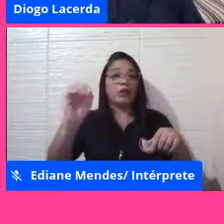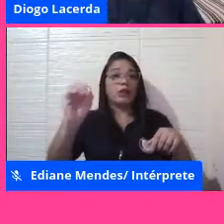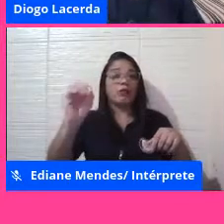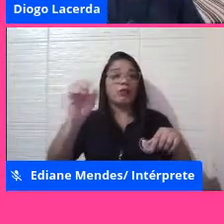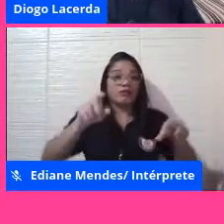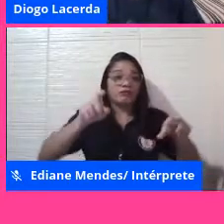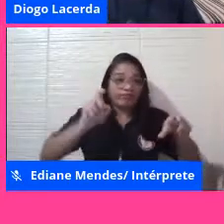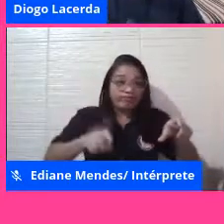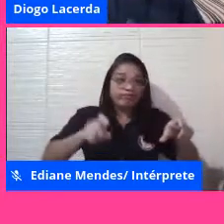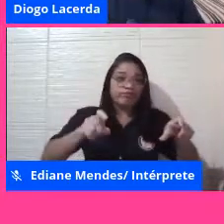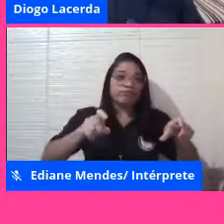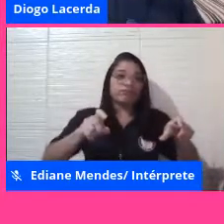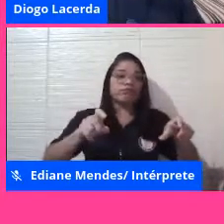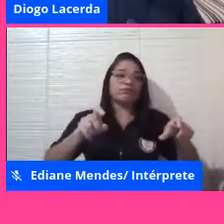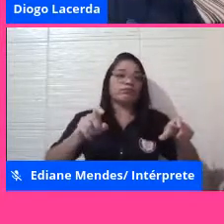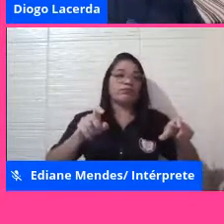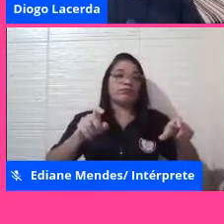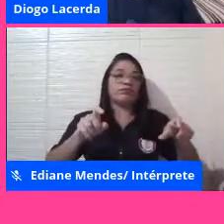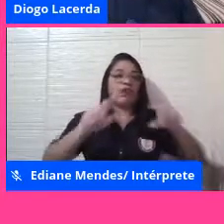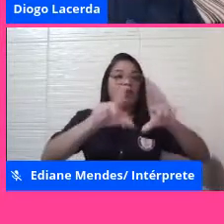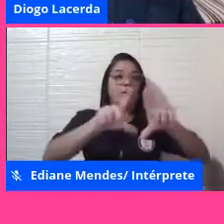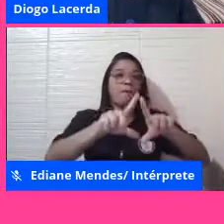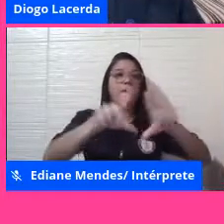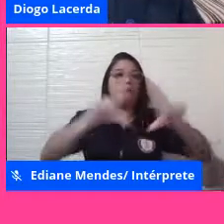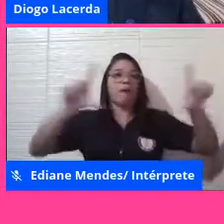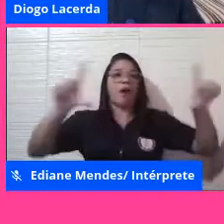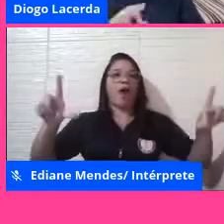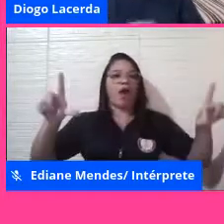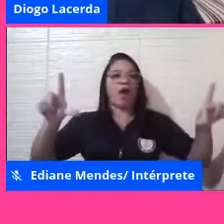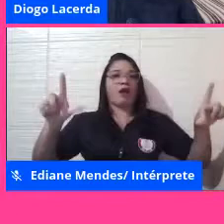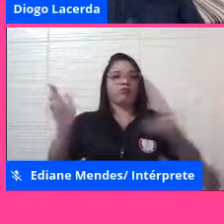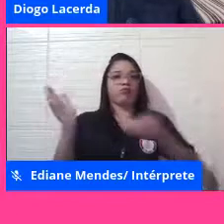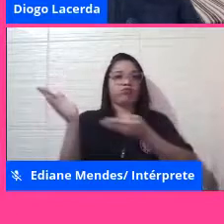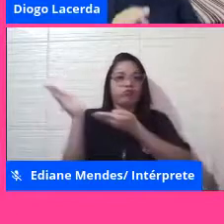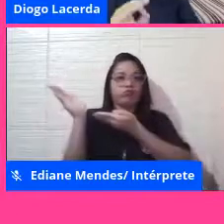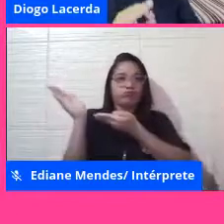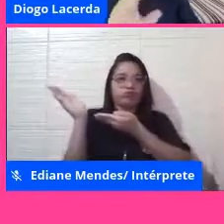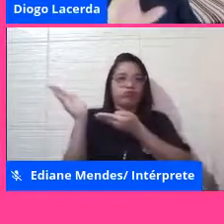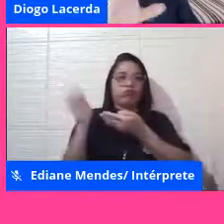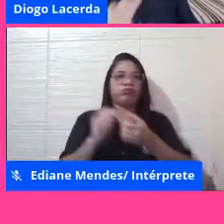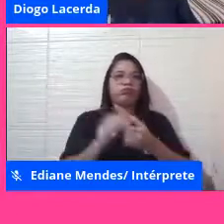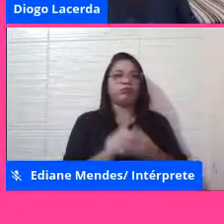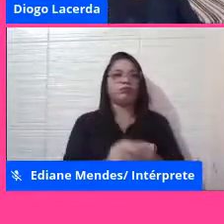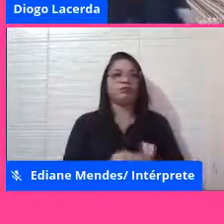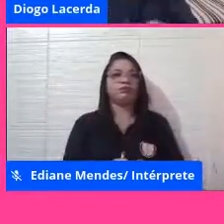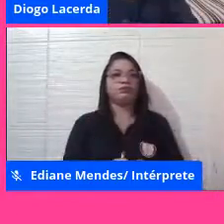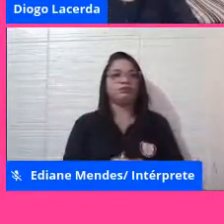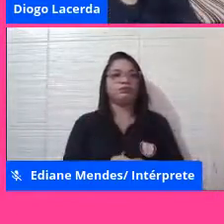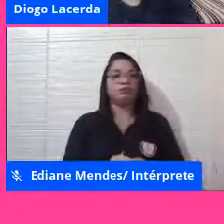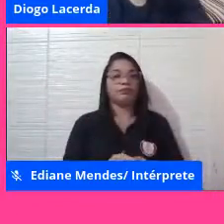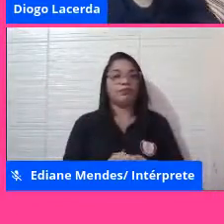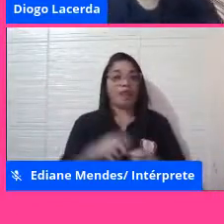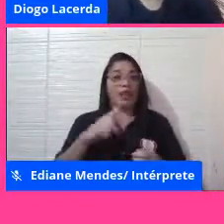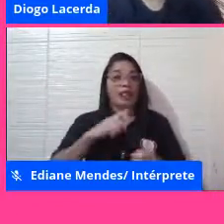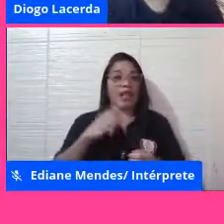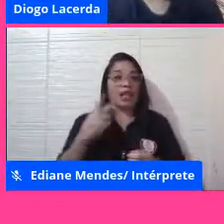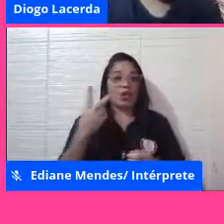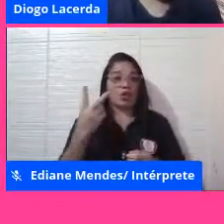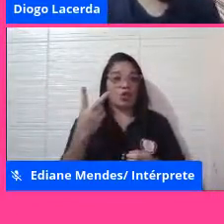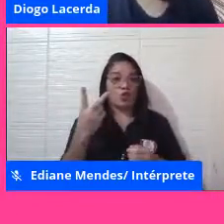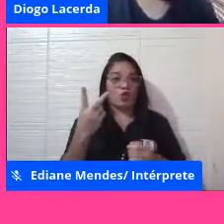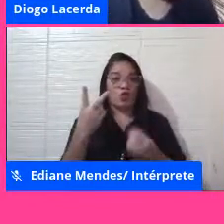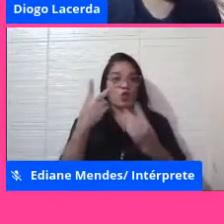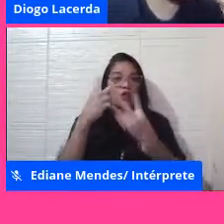nesse aplicativo. Quando você clicar nesse aplicativo, você vai ter essas duas, a primeira tela da